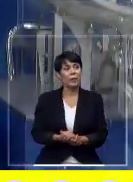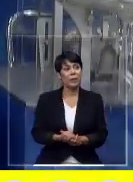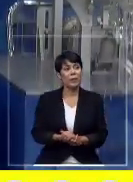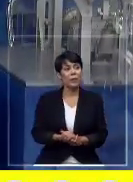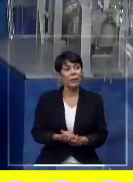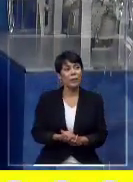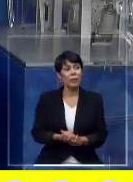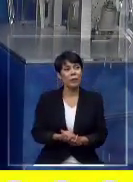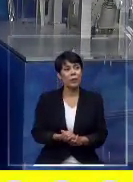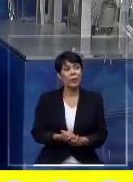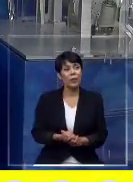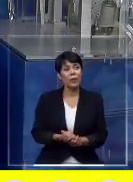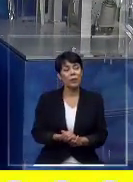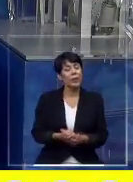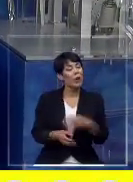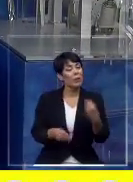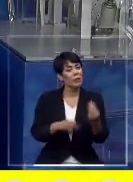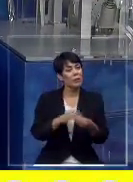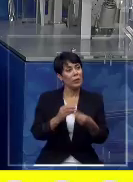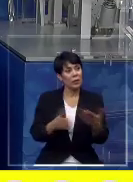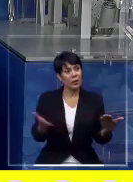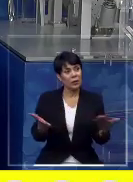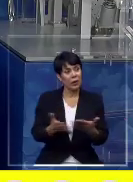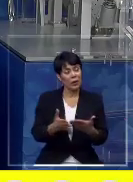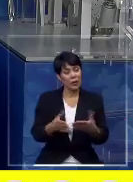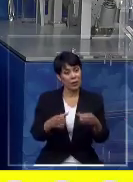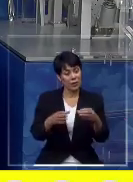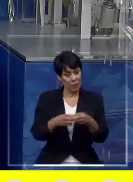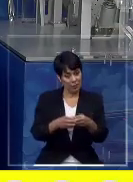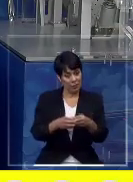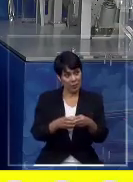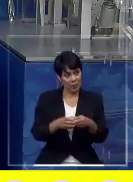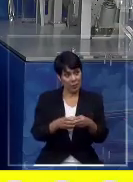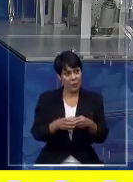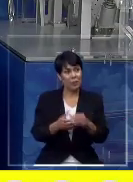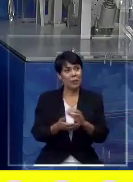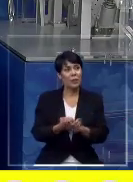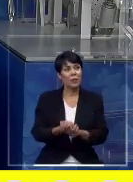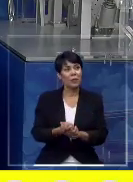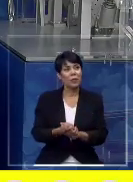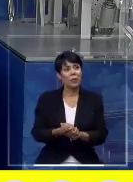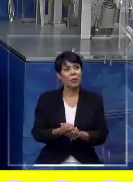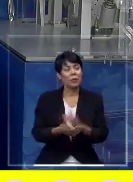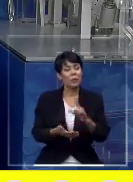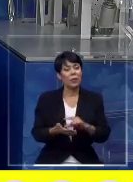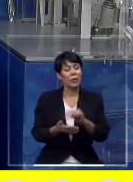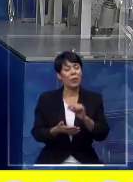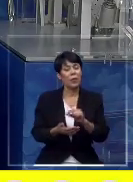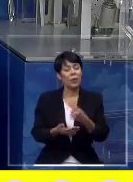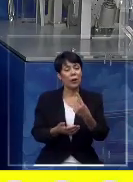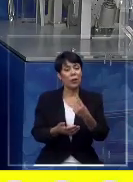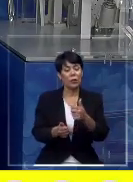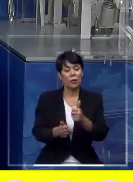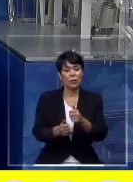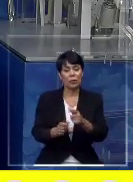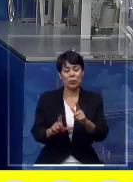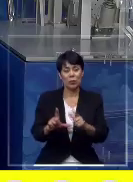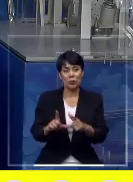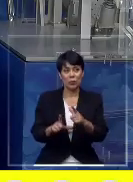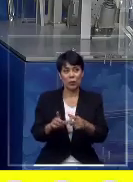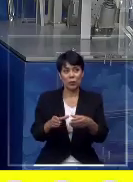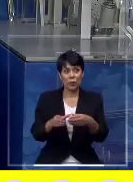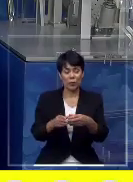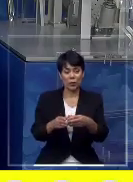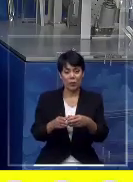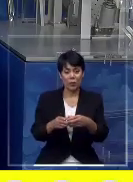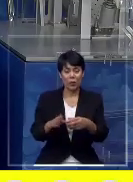Globo recarregado. Embaralhando 80 bolas numeradas de 01 a 80. Vamos chamar? Sorteio